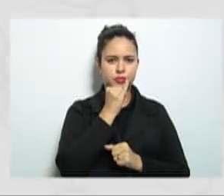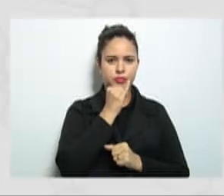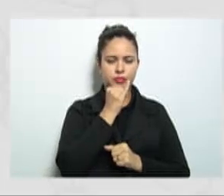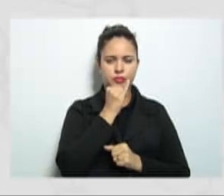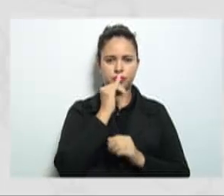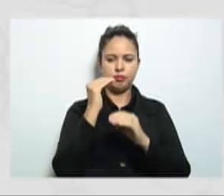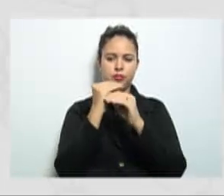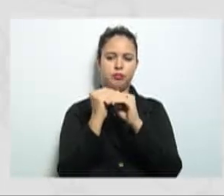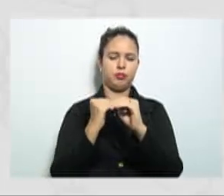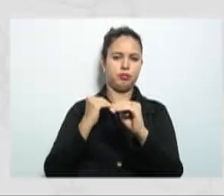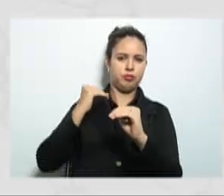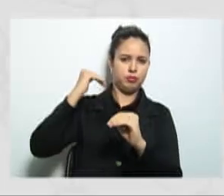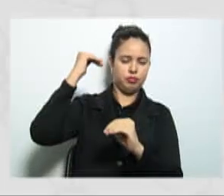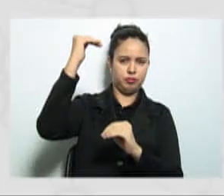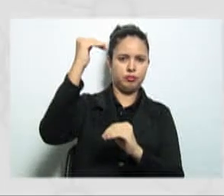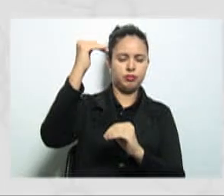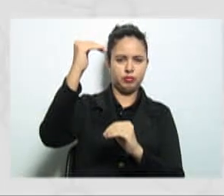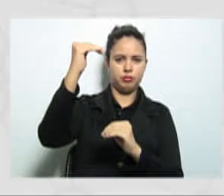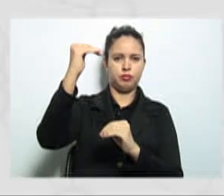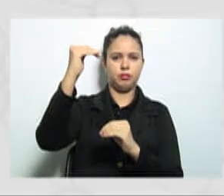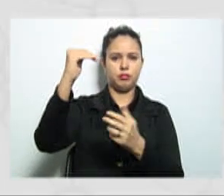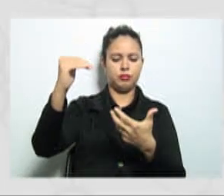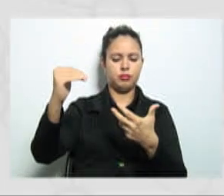poder executivo, que é